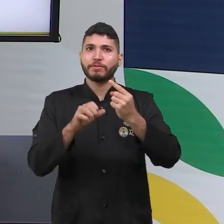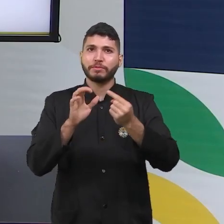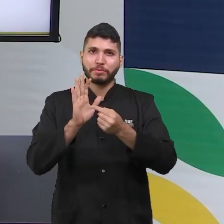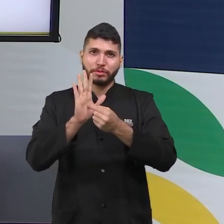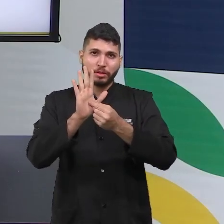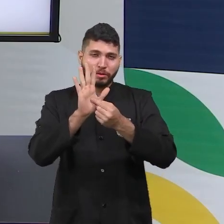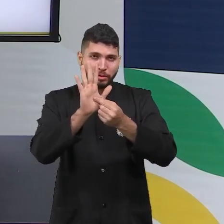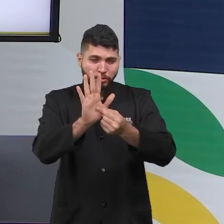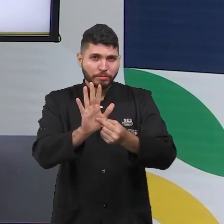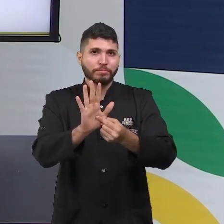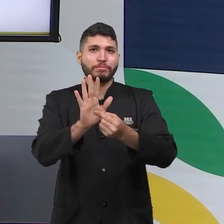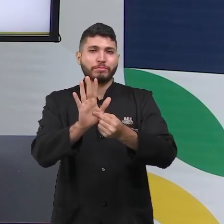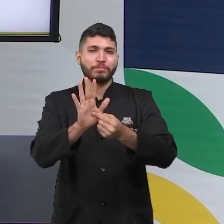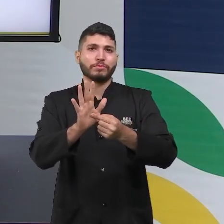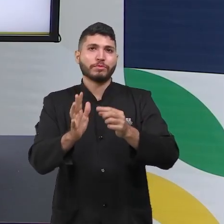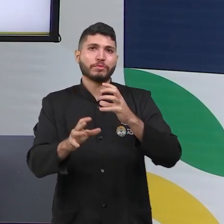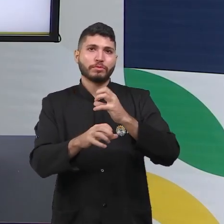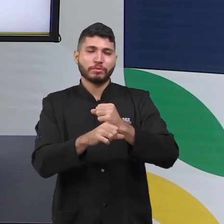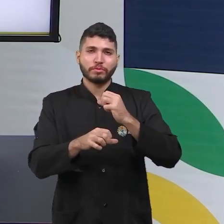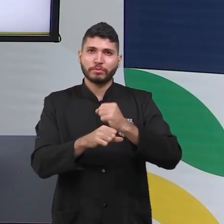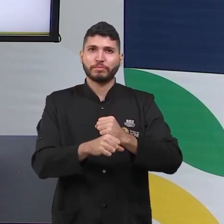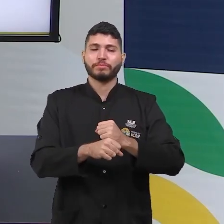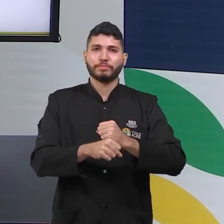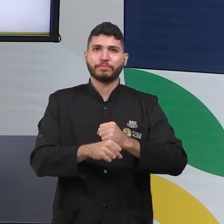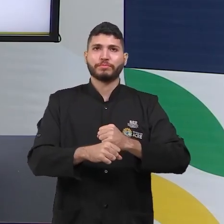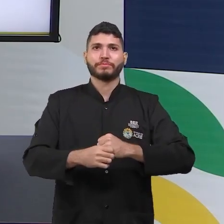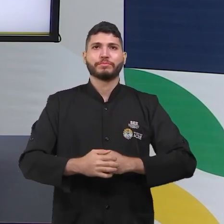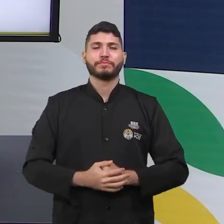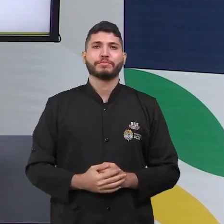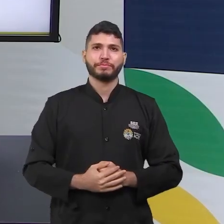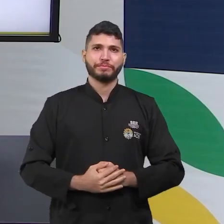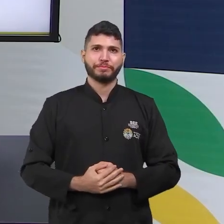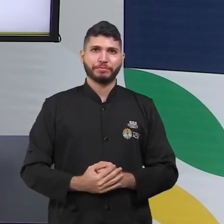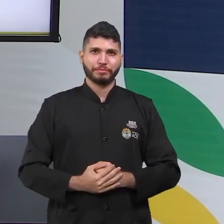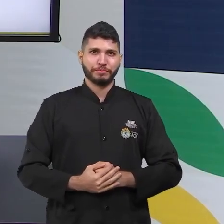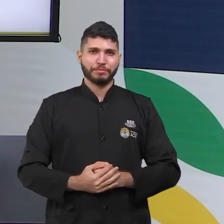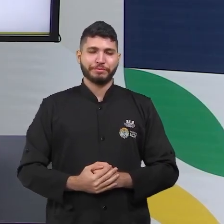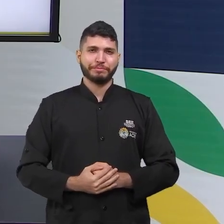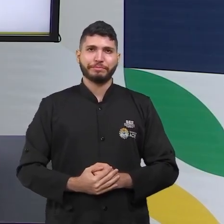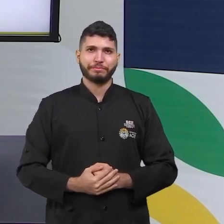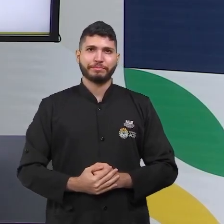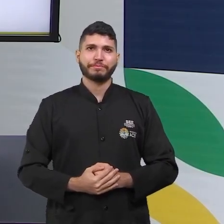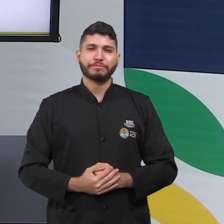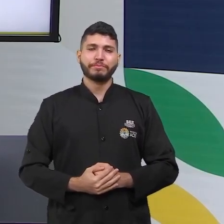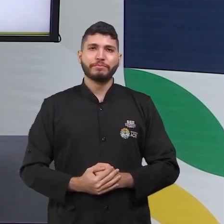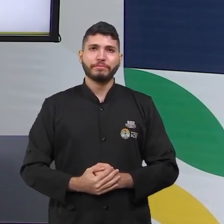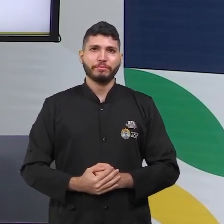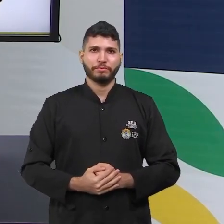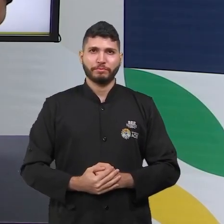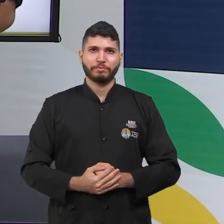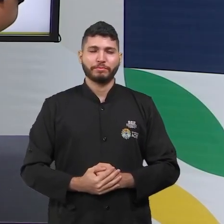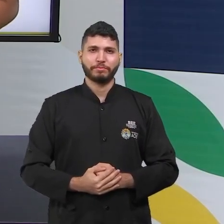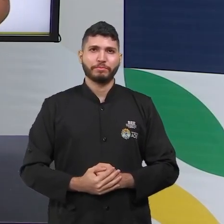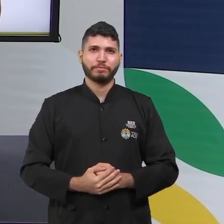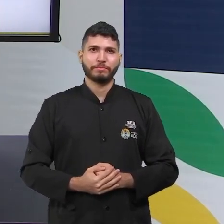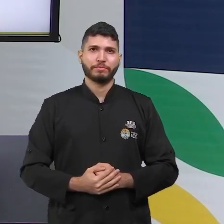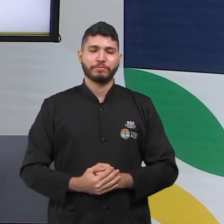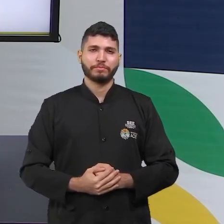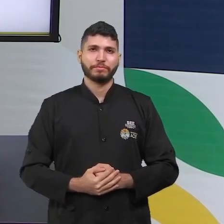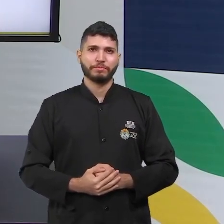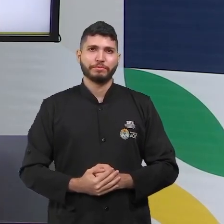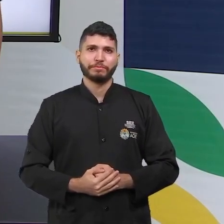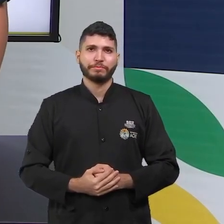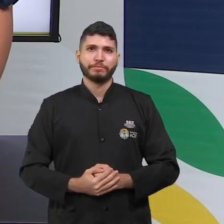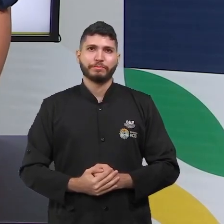sobre o primeiro, que é quando os 3 lados são iguais. E aí, pessoal, você pode até